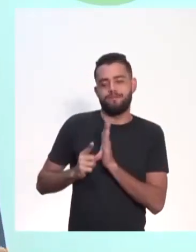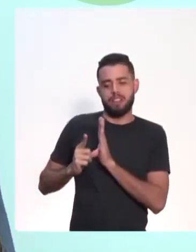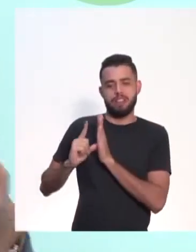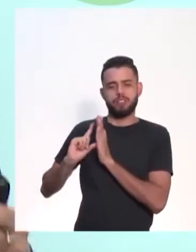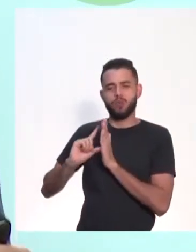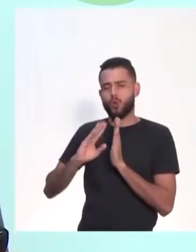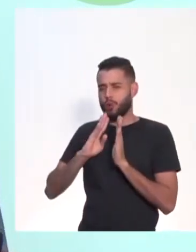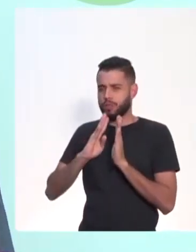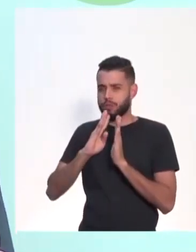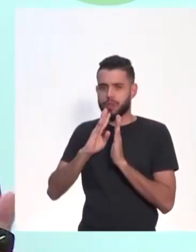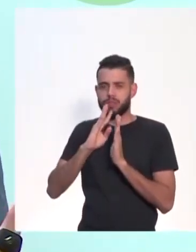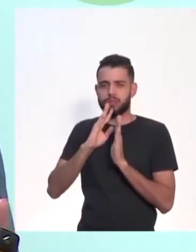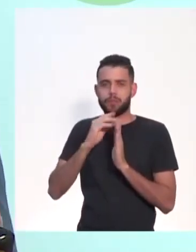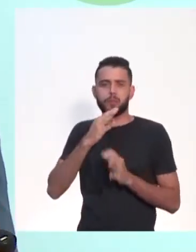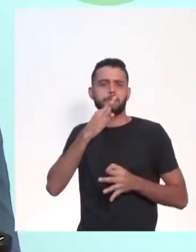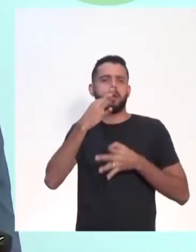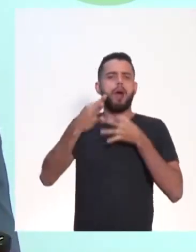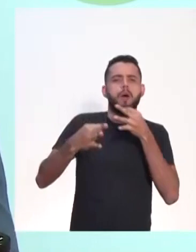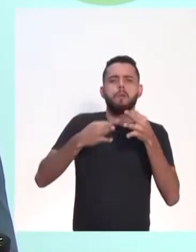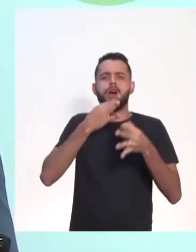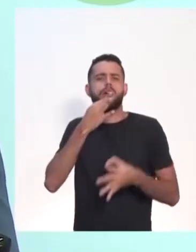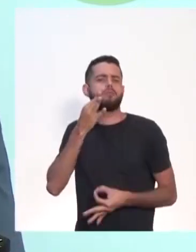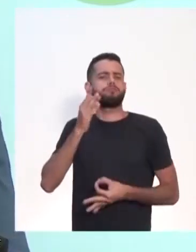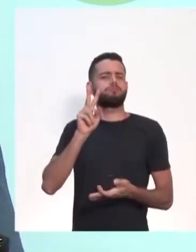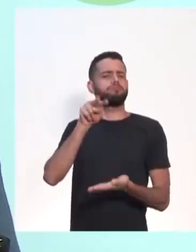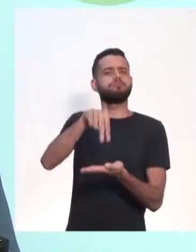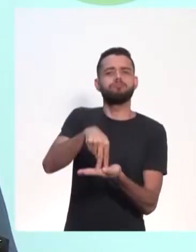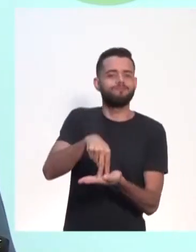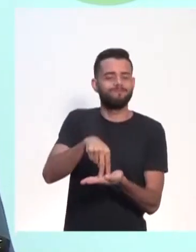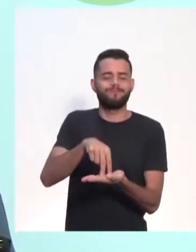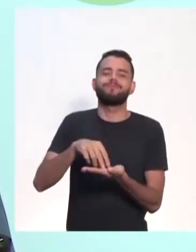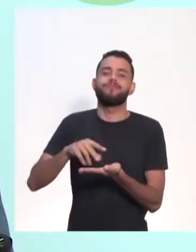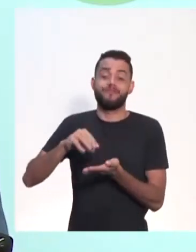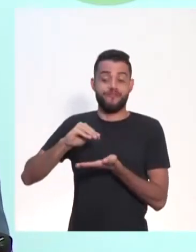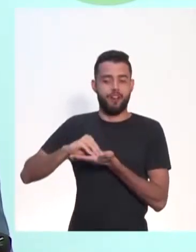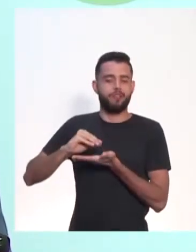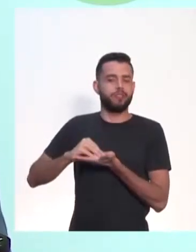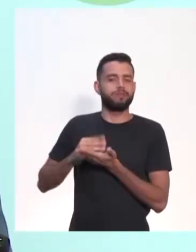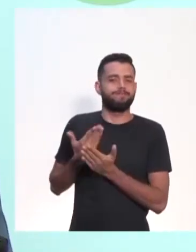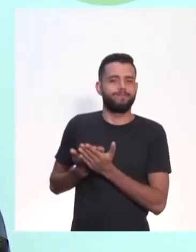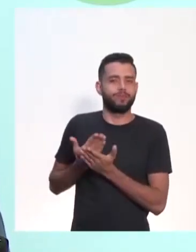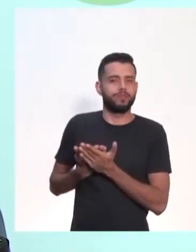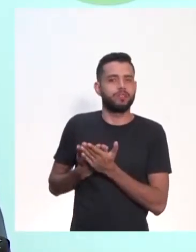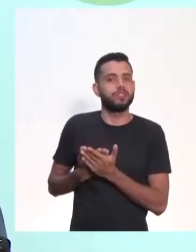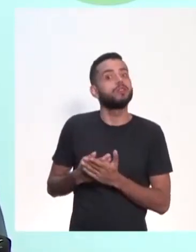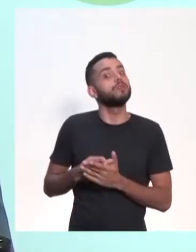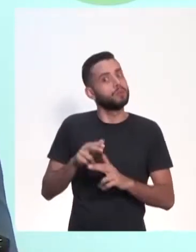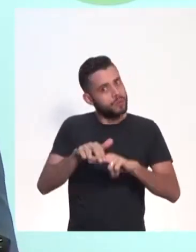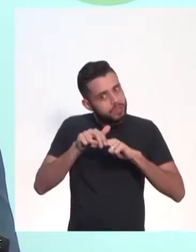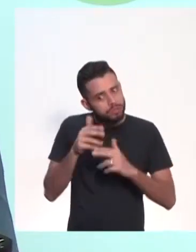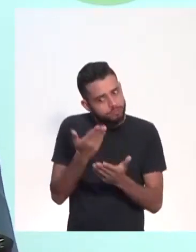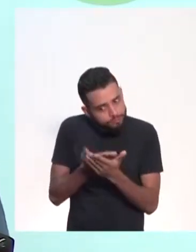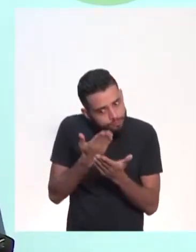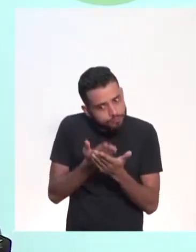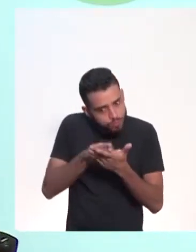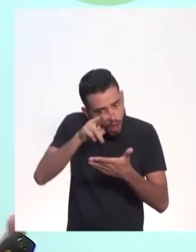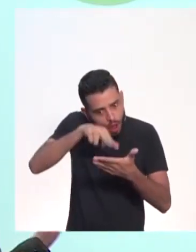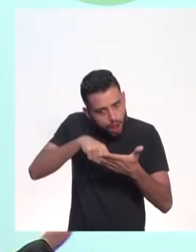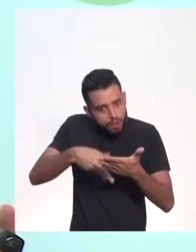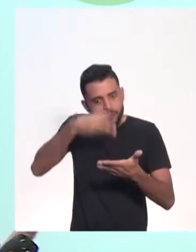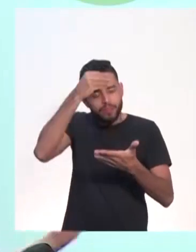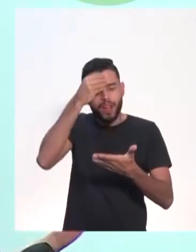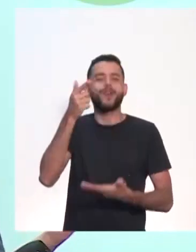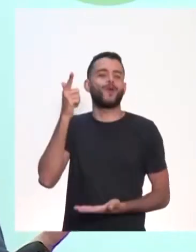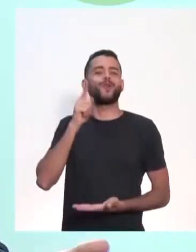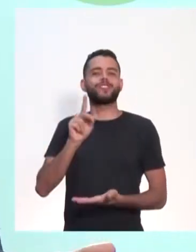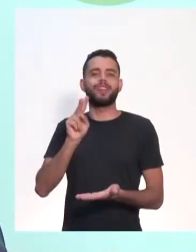poder se posicionar frente às informações. Através dos estudos, a gente consegue fazer isso. E a gente também pode